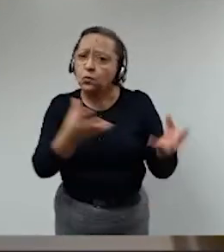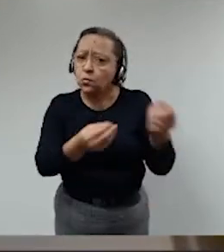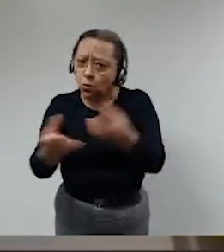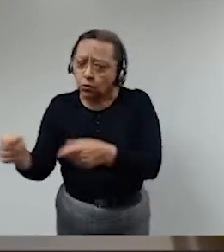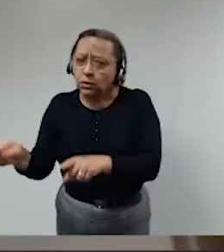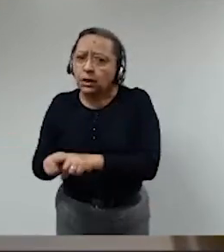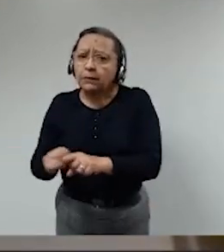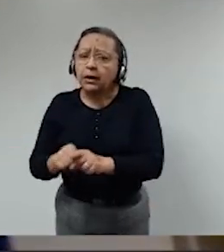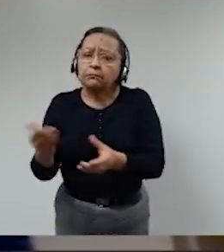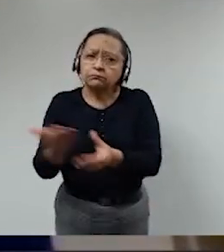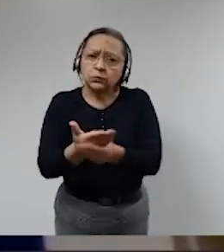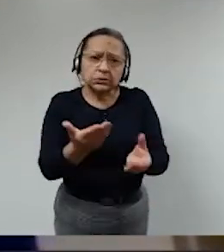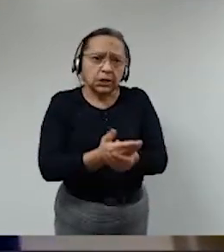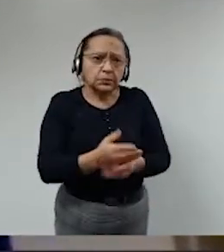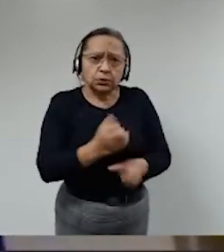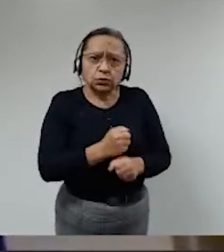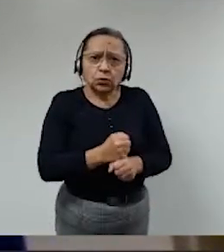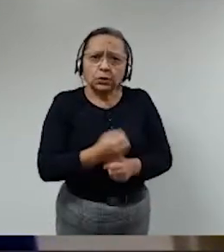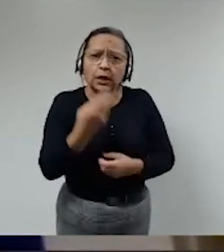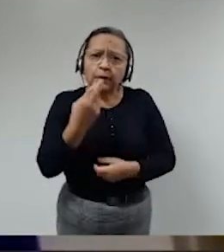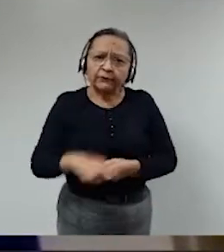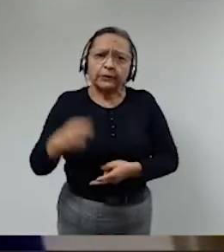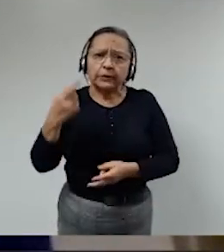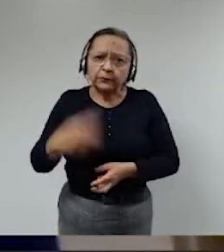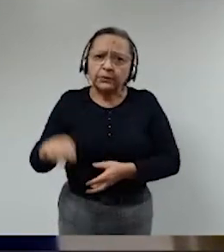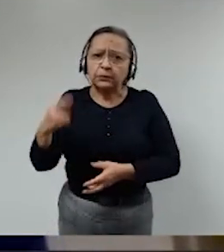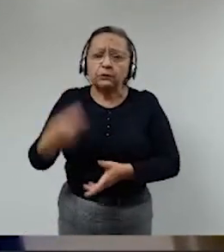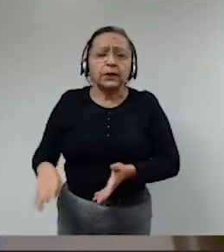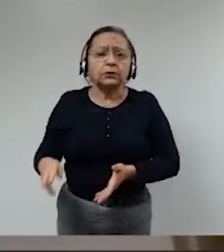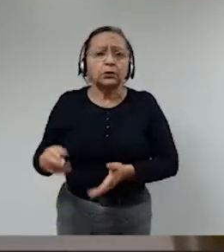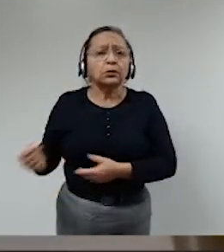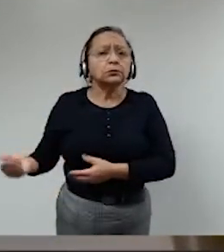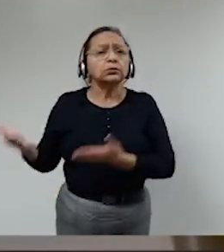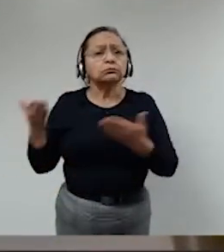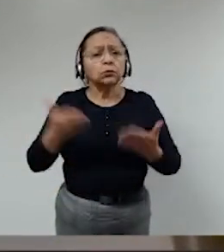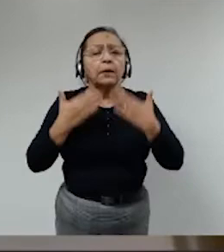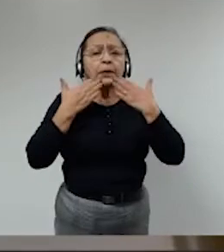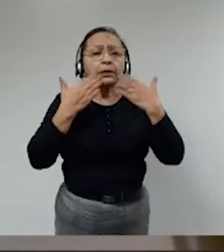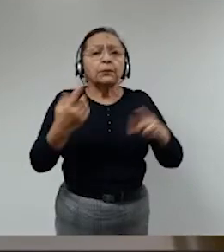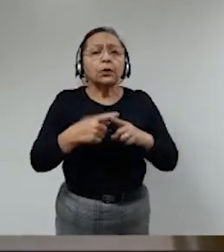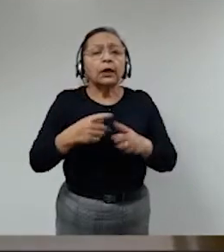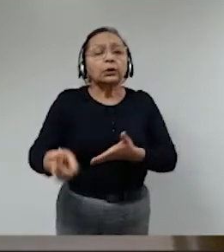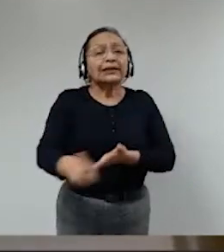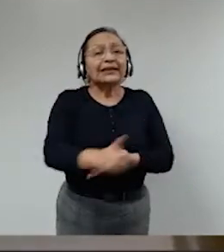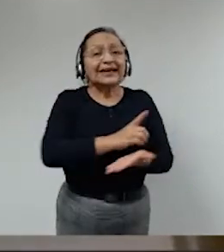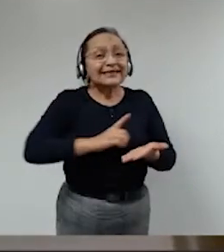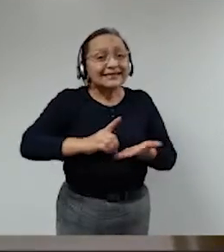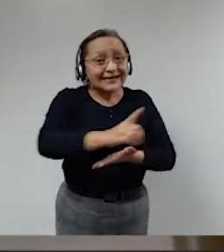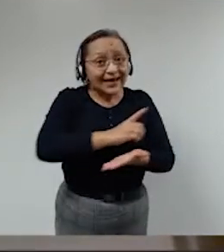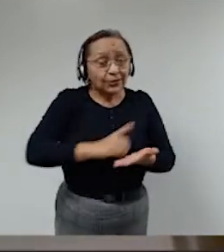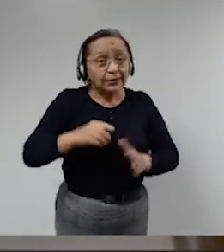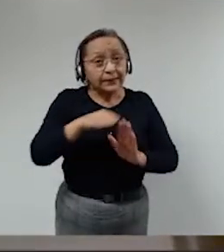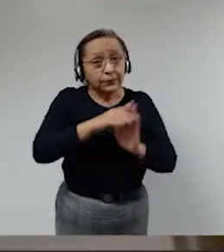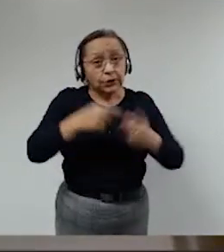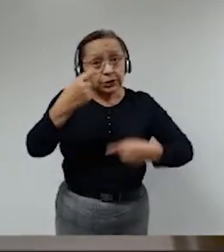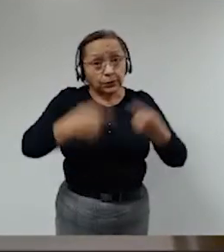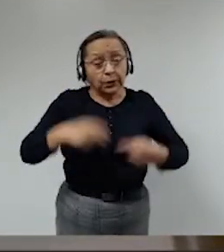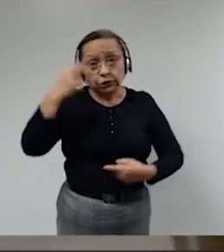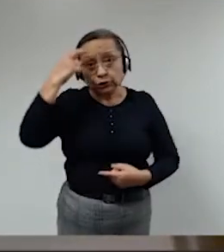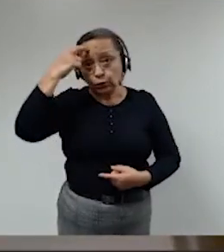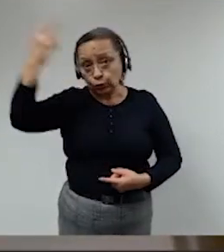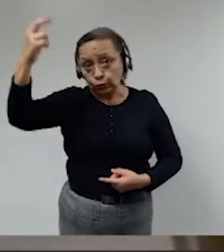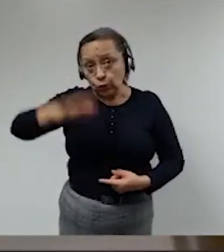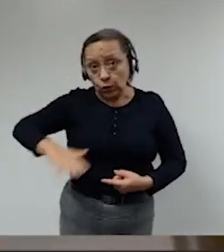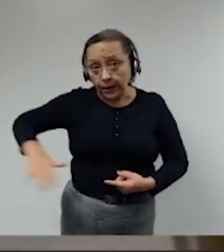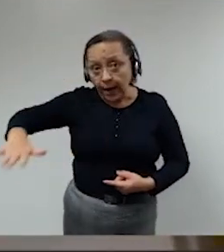aprovadas. Né? Então, eu estou colocando esse tema aqui porque o desenho das políticas públicas de cultura ou de